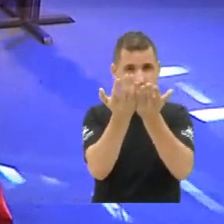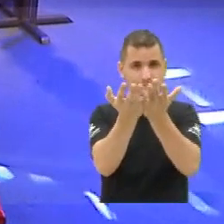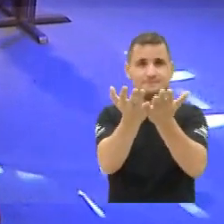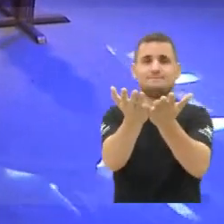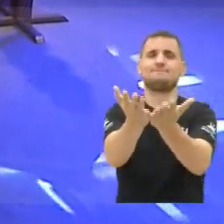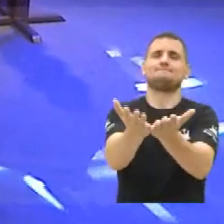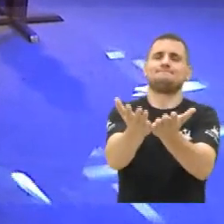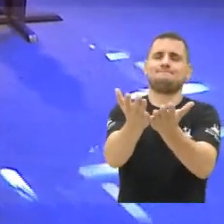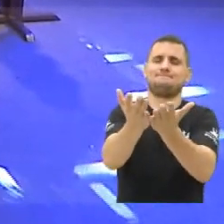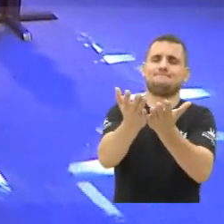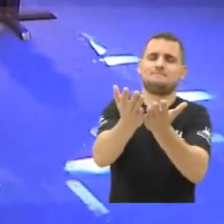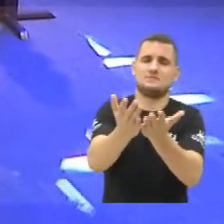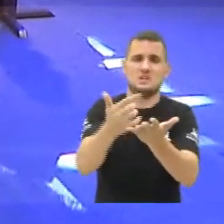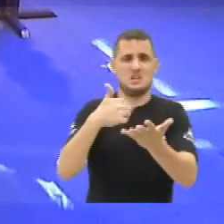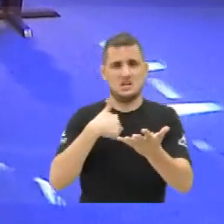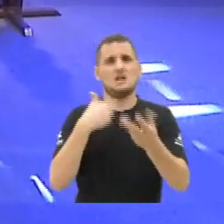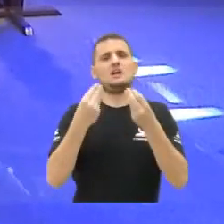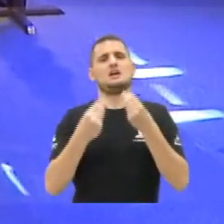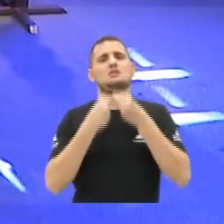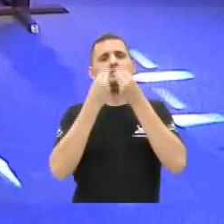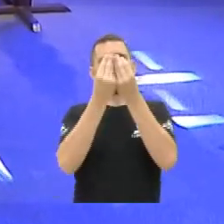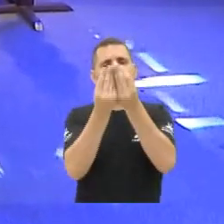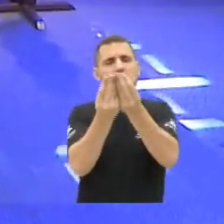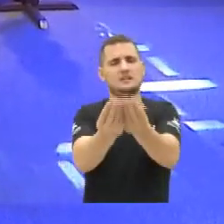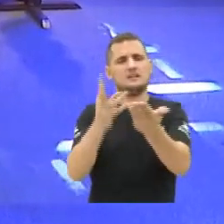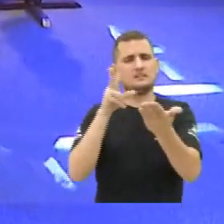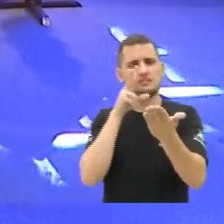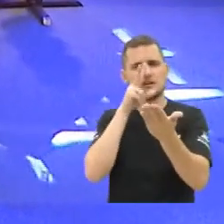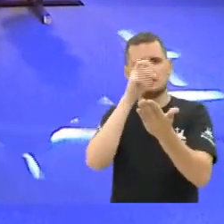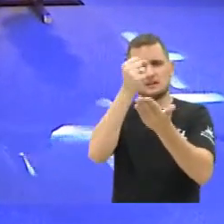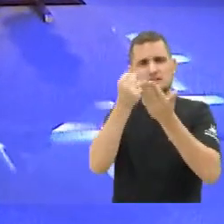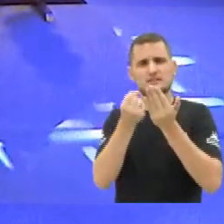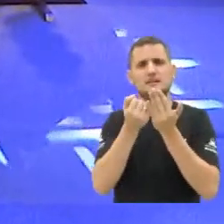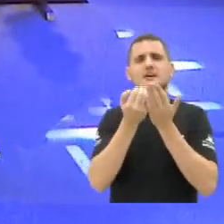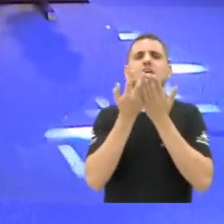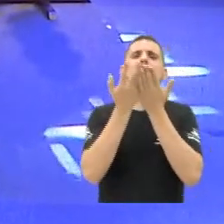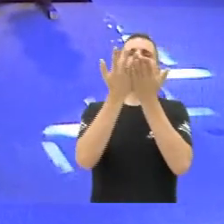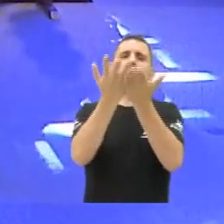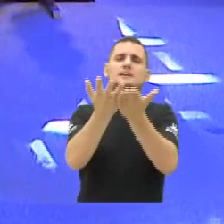levantarei, eu te levantarei, eu te